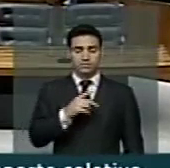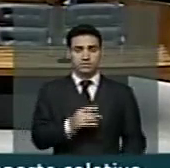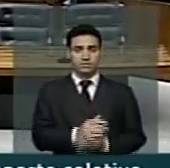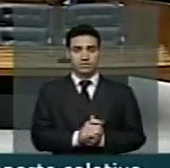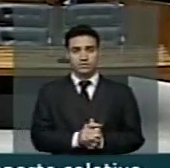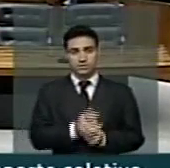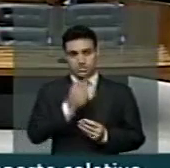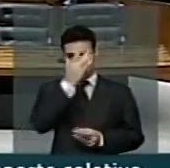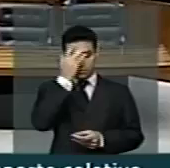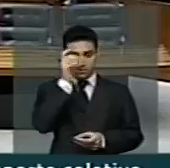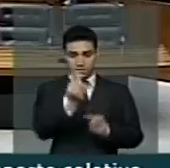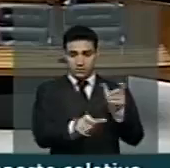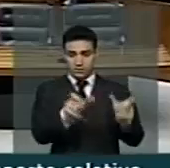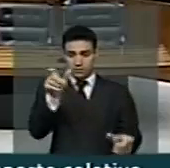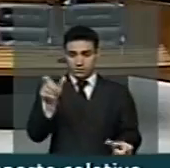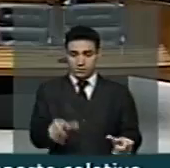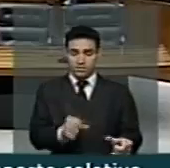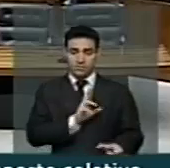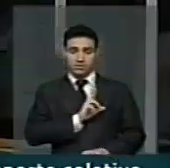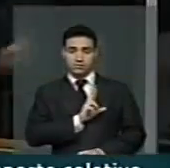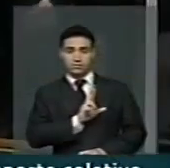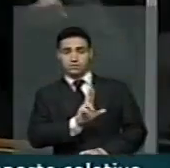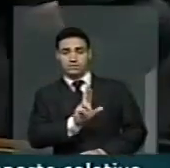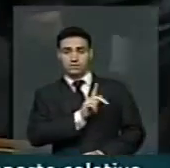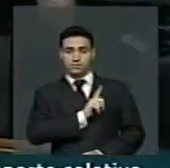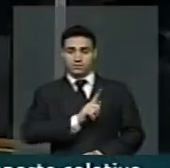ilustres representantes do Poder Executivo,